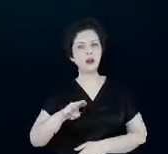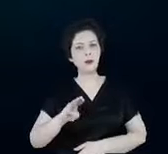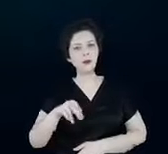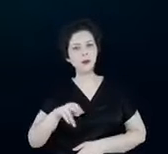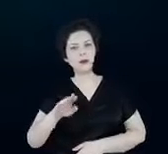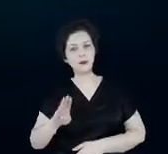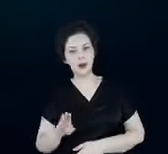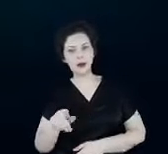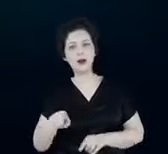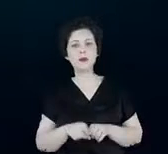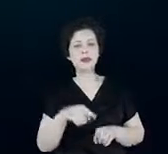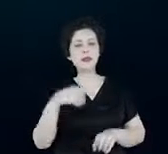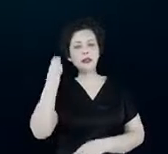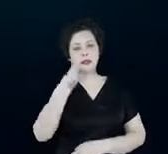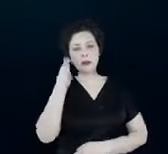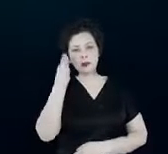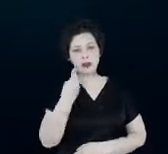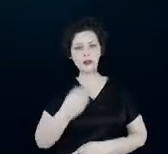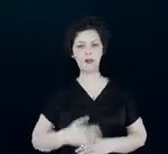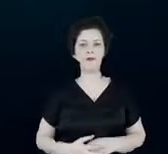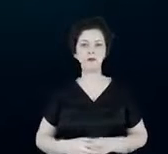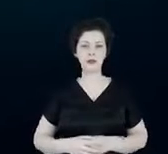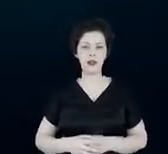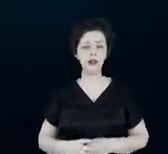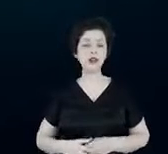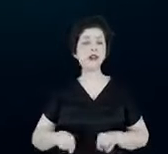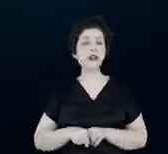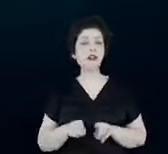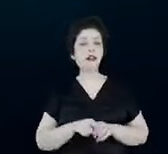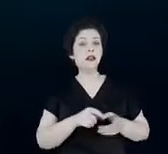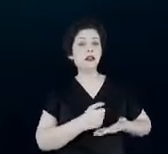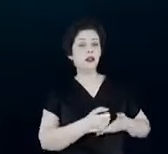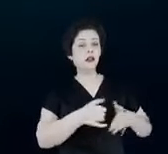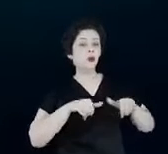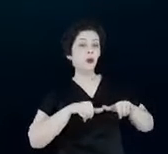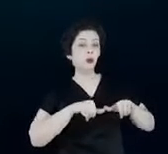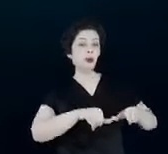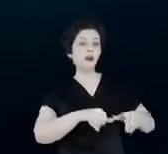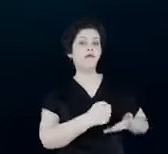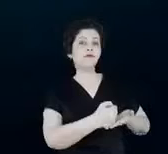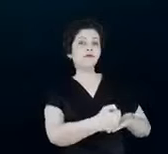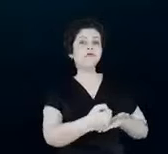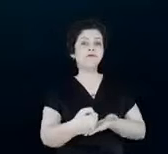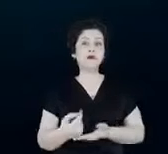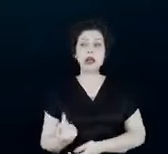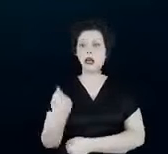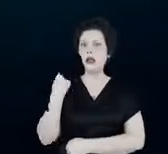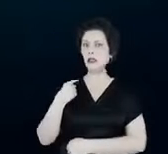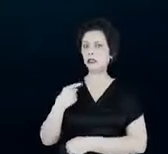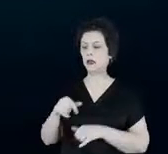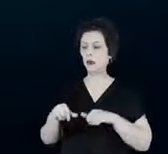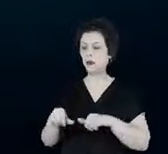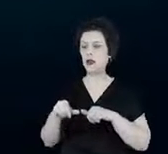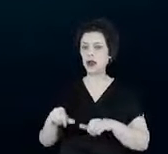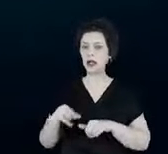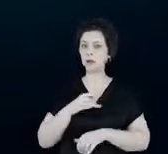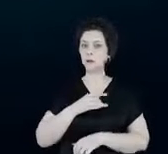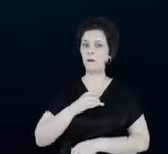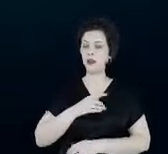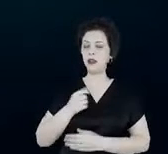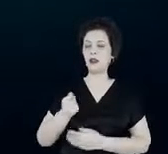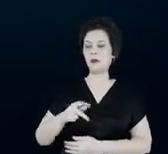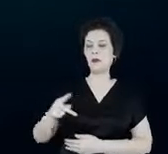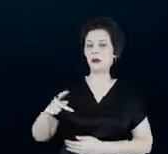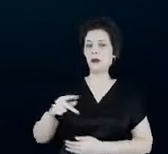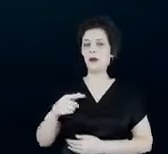também até trabalho muito pela experiência local né E até entregue ao supermercado o supermercado tinham medo de que as pessoas a sem aplicativo